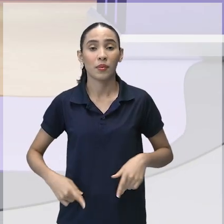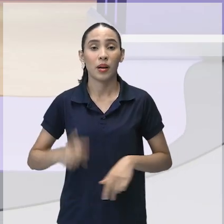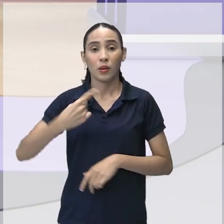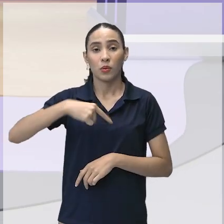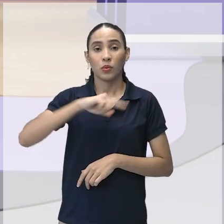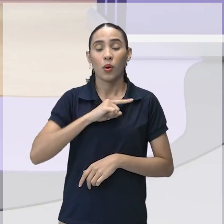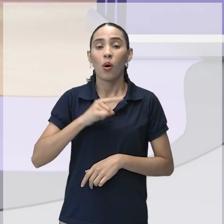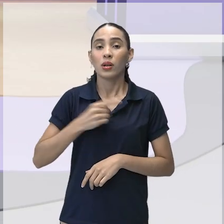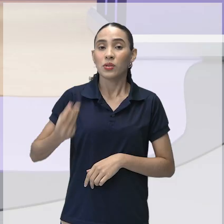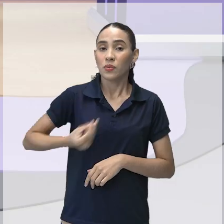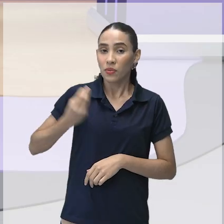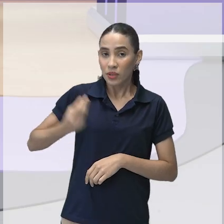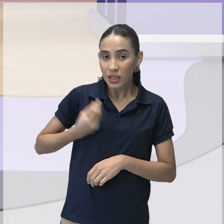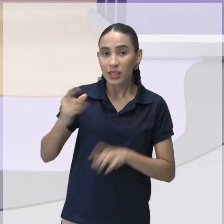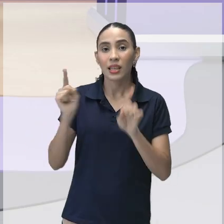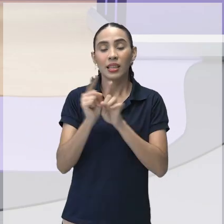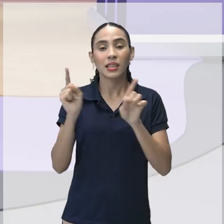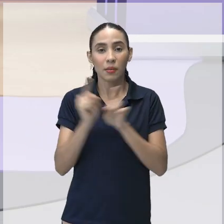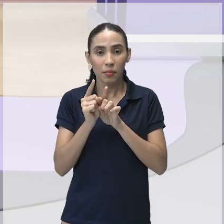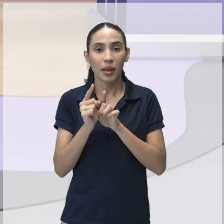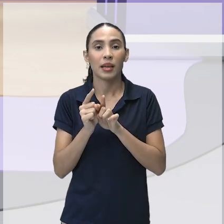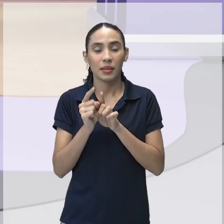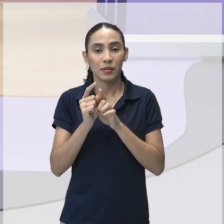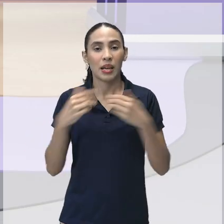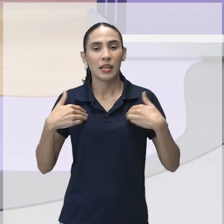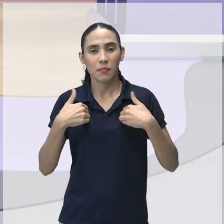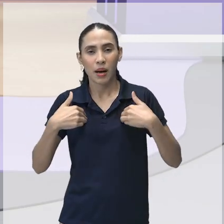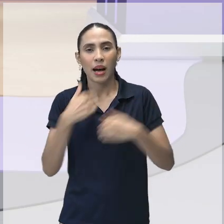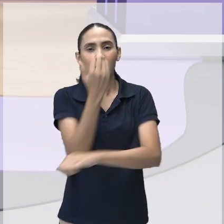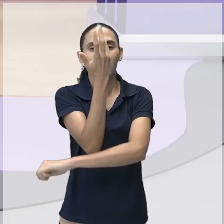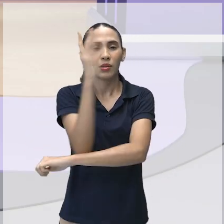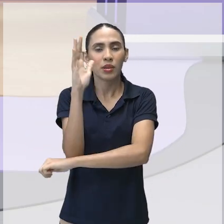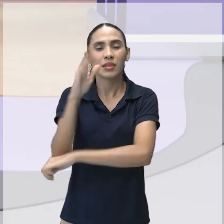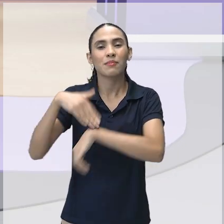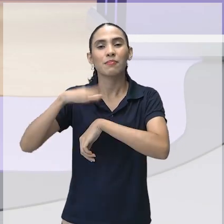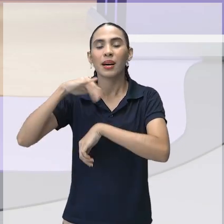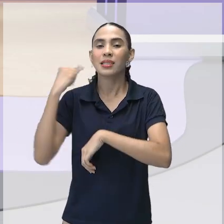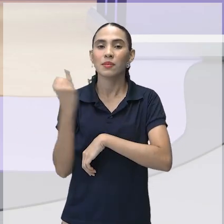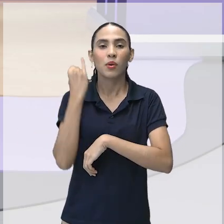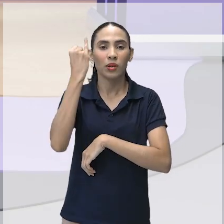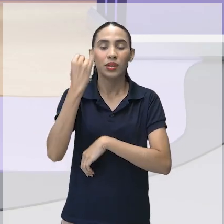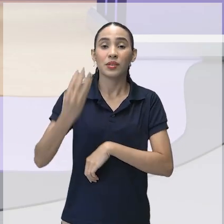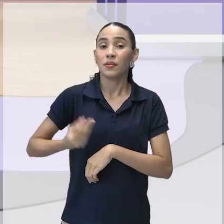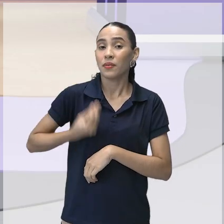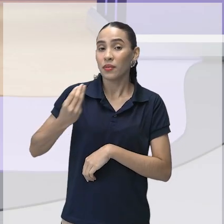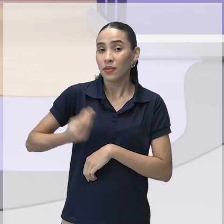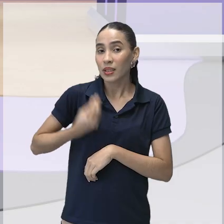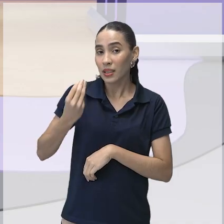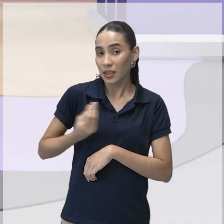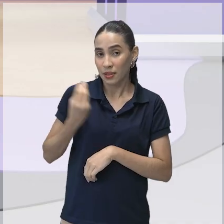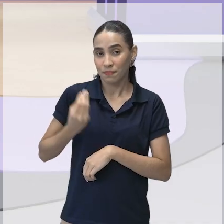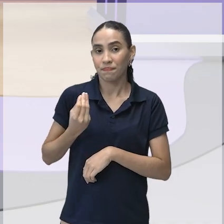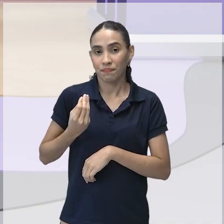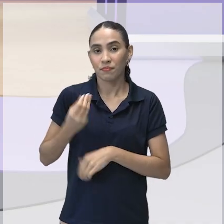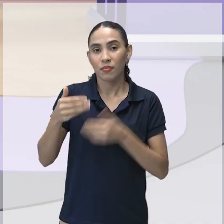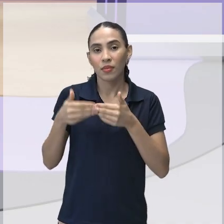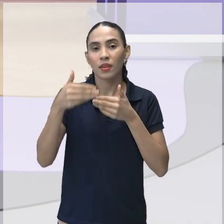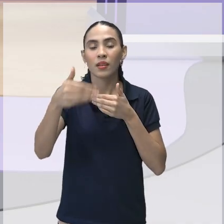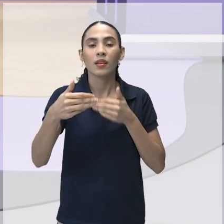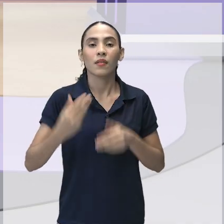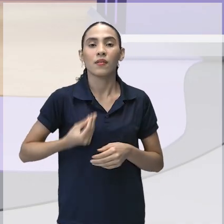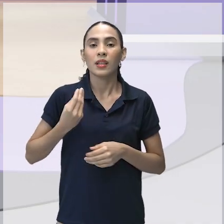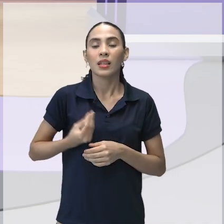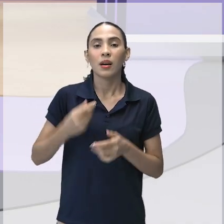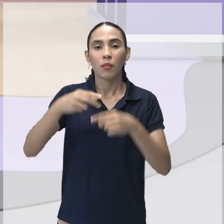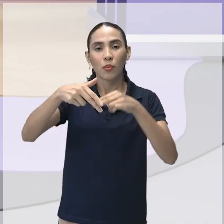nossa vida e a vida dos nossos semelhantes. Não há nada mais importante do que a vida, o pulsar da vida. Por